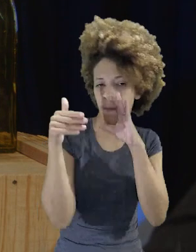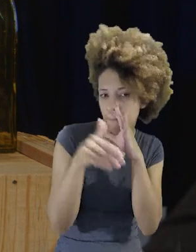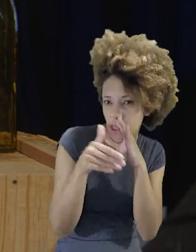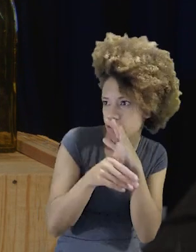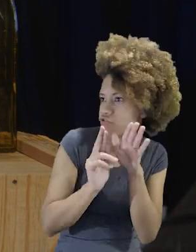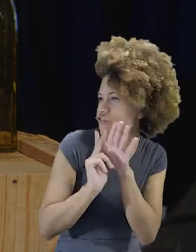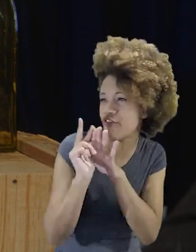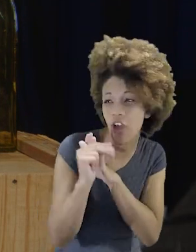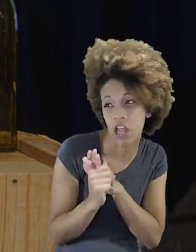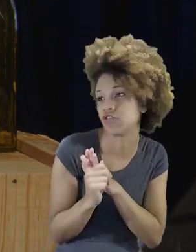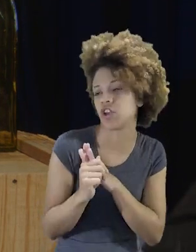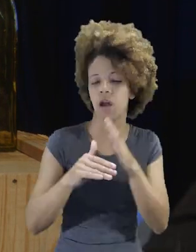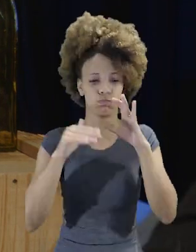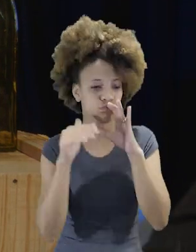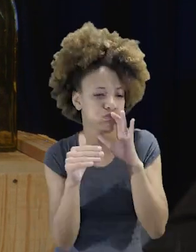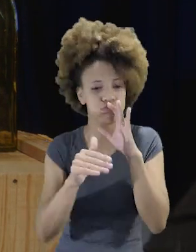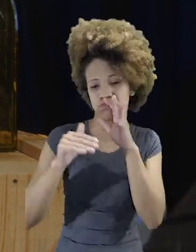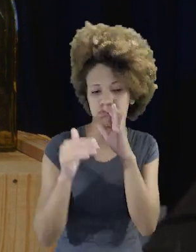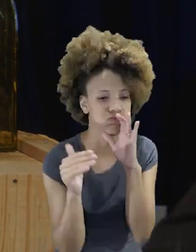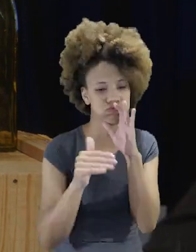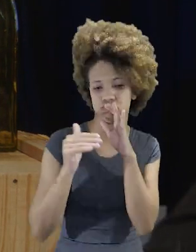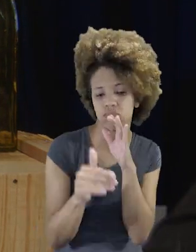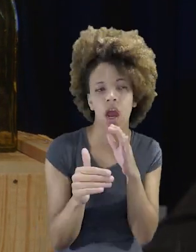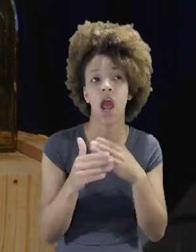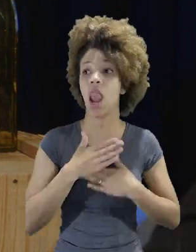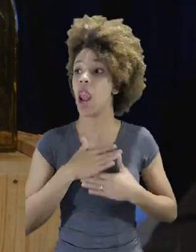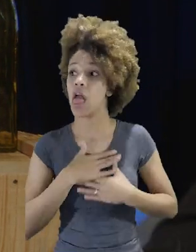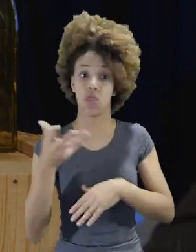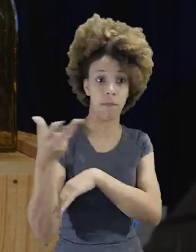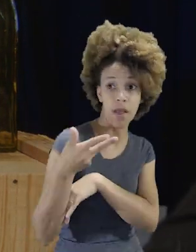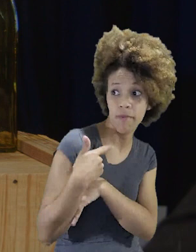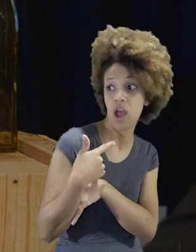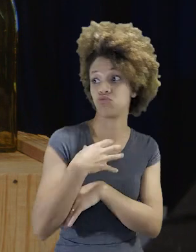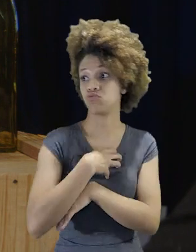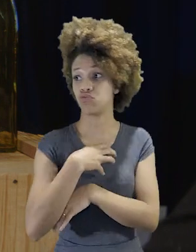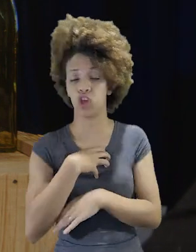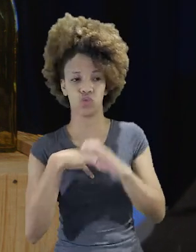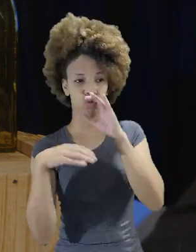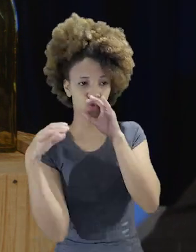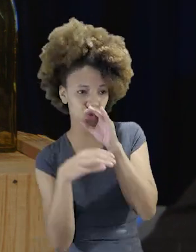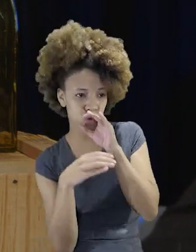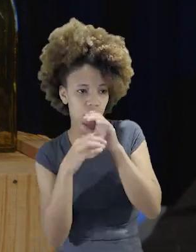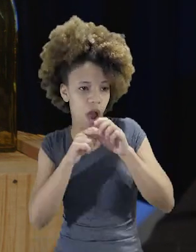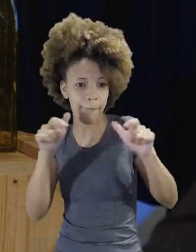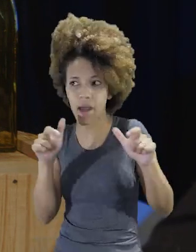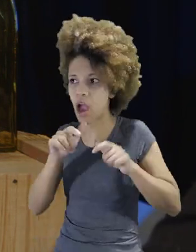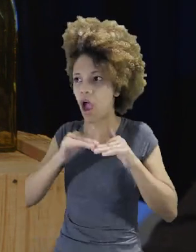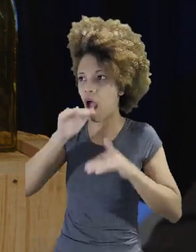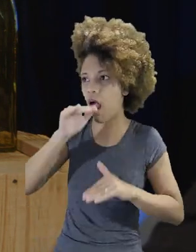conhecimento essa essa parada e é o e é o código de respeito entre